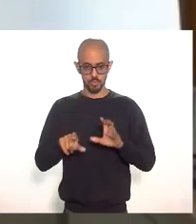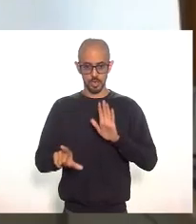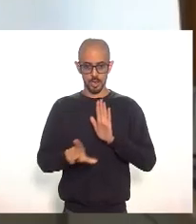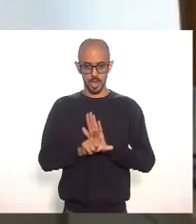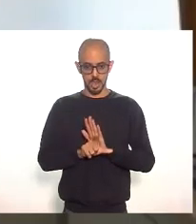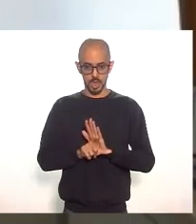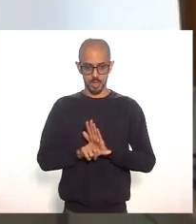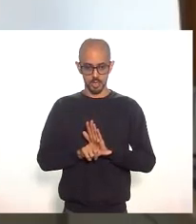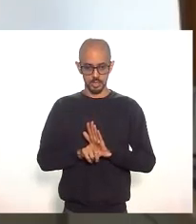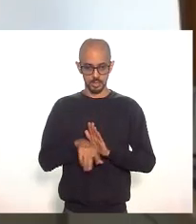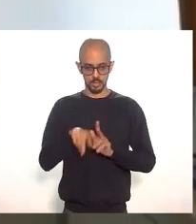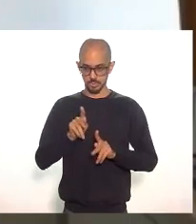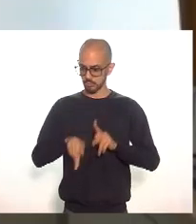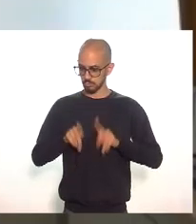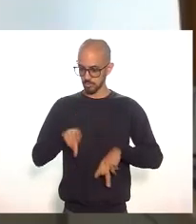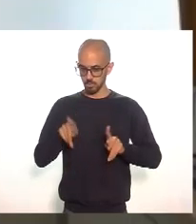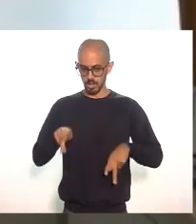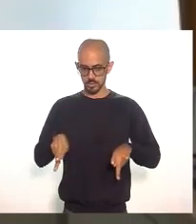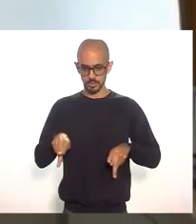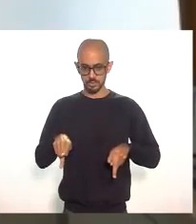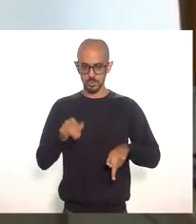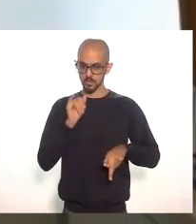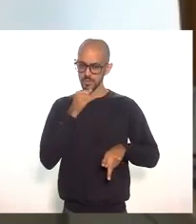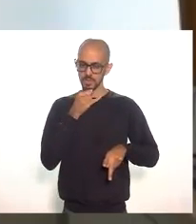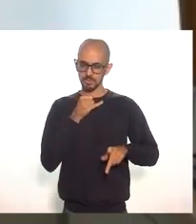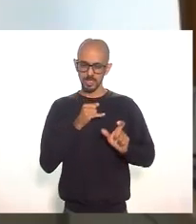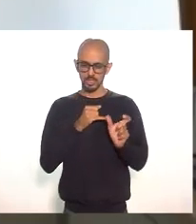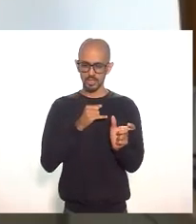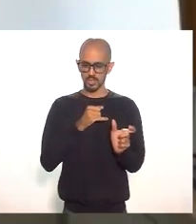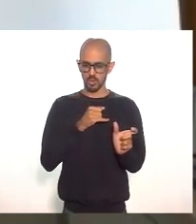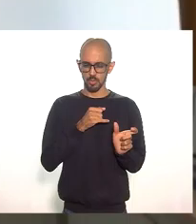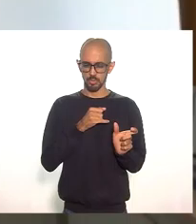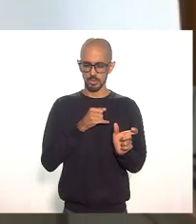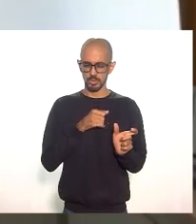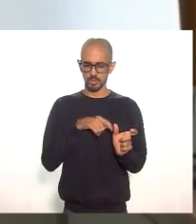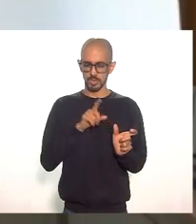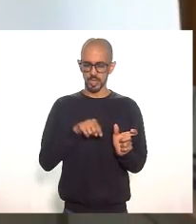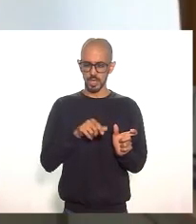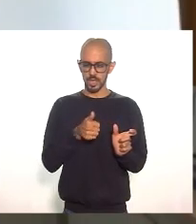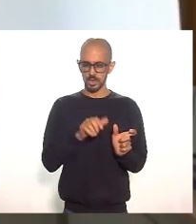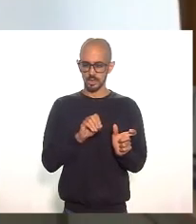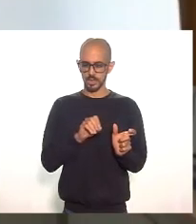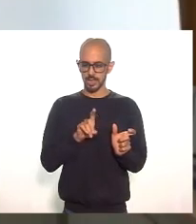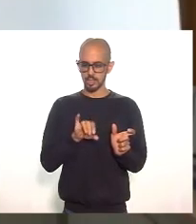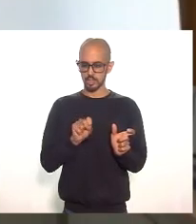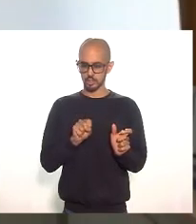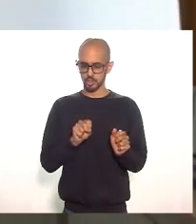populares, infelizmente batizado com esse nome horroroso, de 10 dias de feriadão,